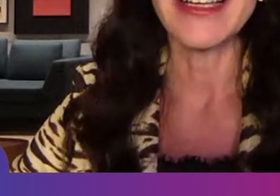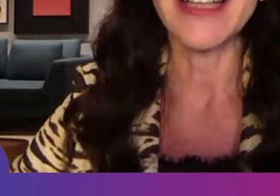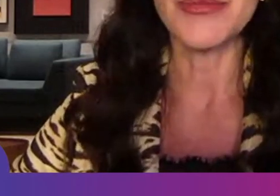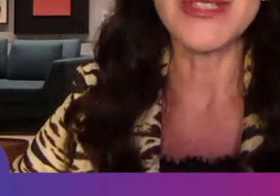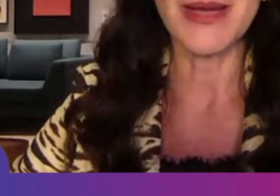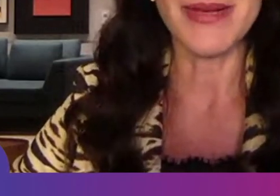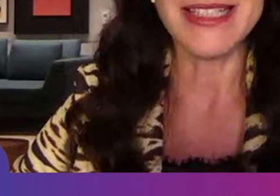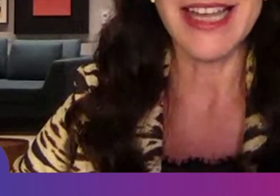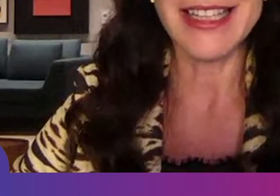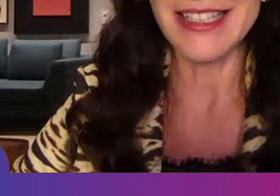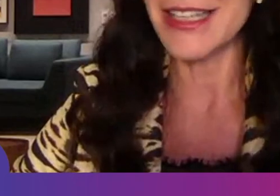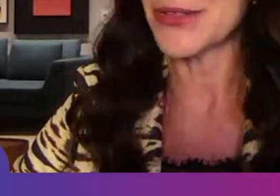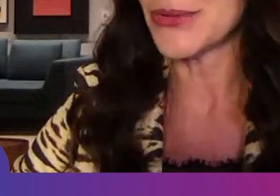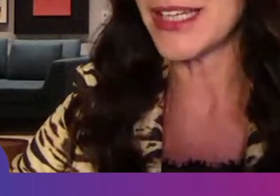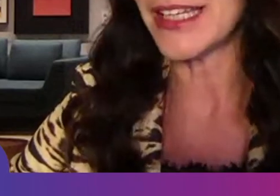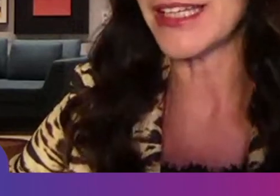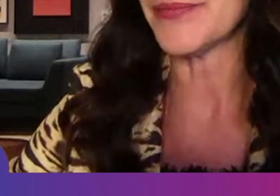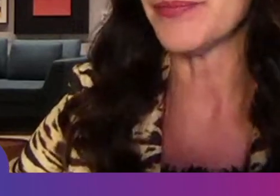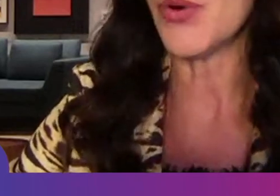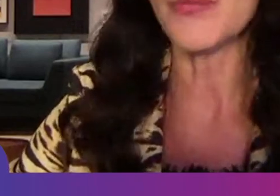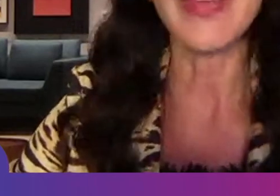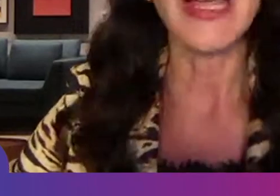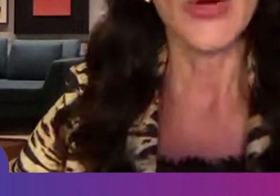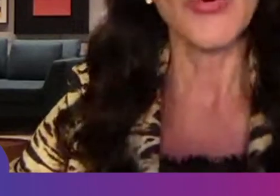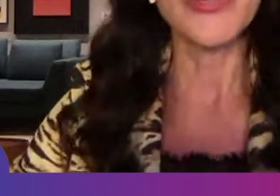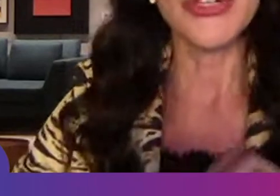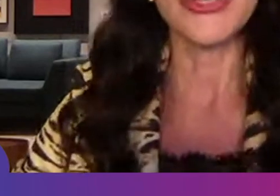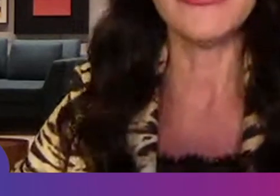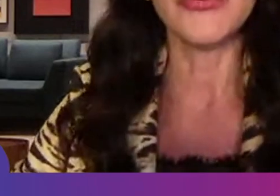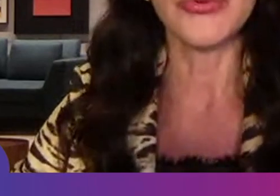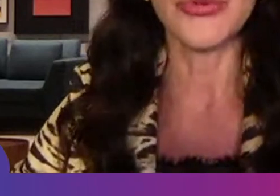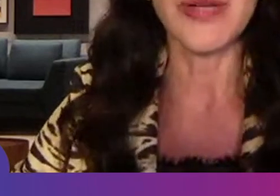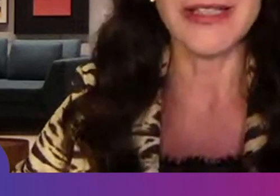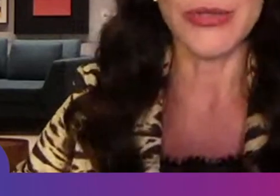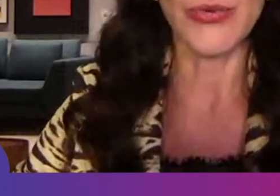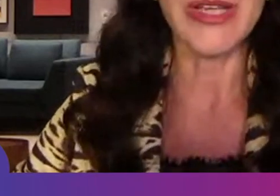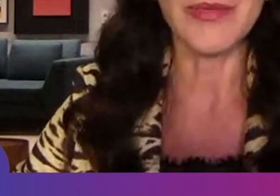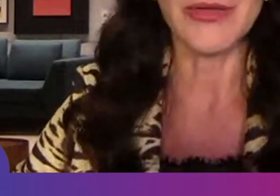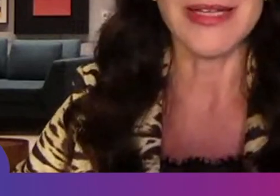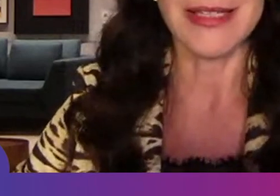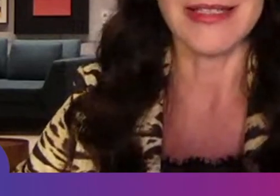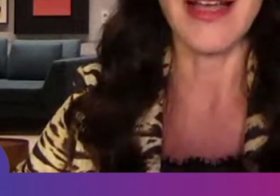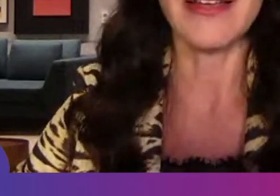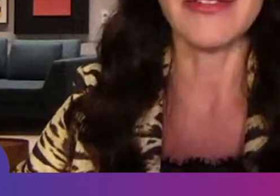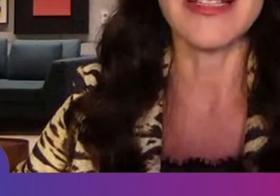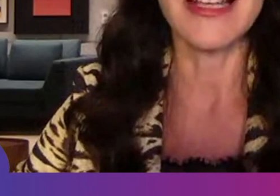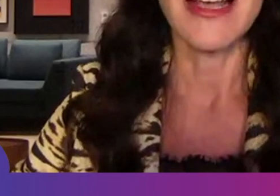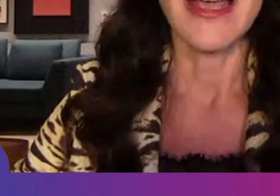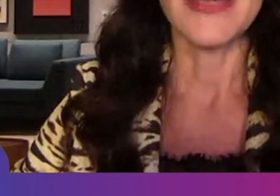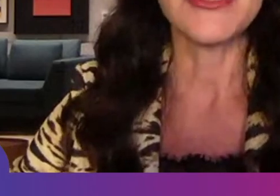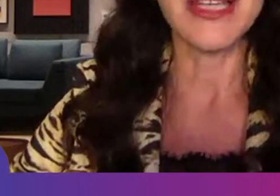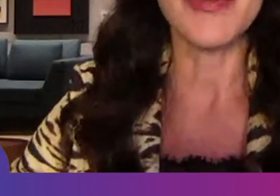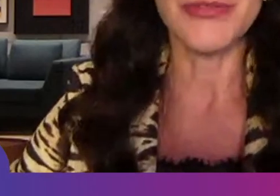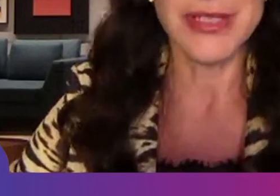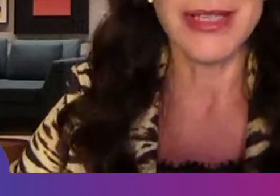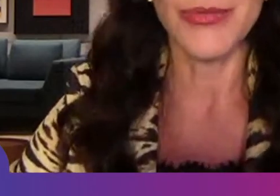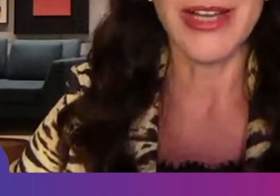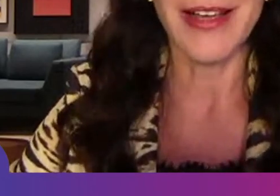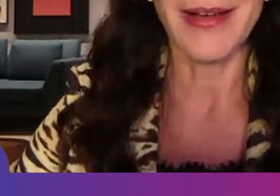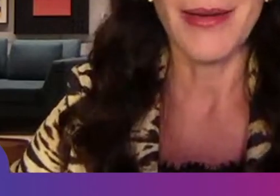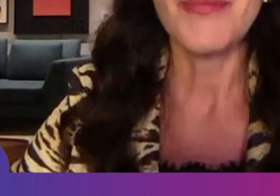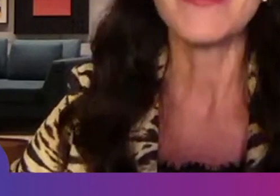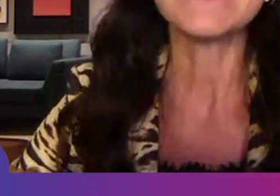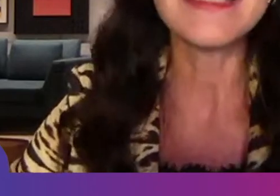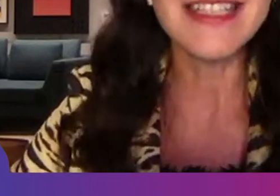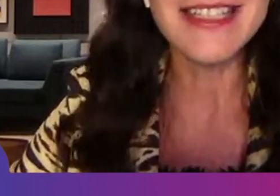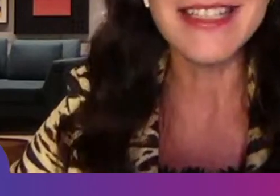linda, da música Paciência, do Lenine. Bom, o objetivo do Bradesco Women com essas lives é dizer para você,